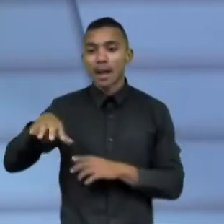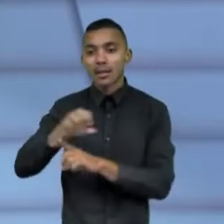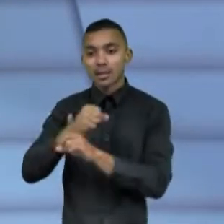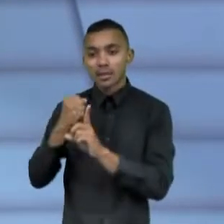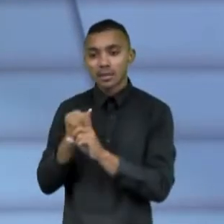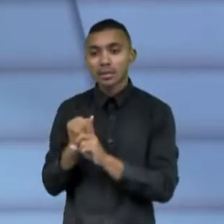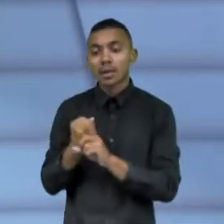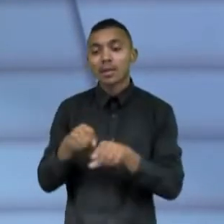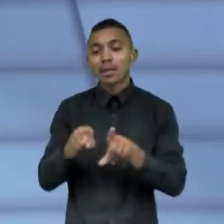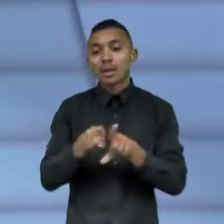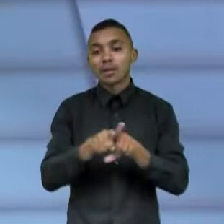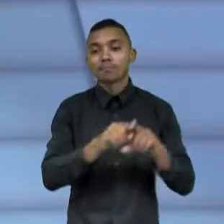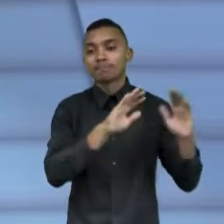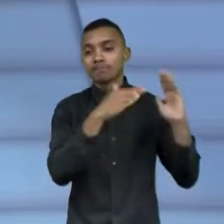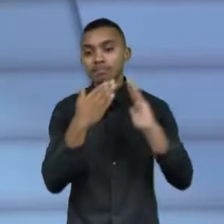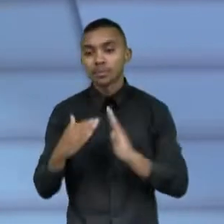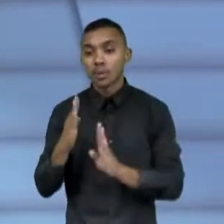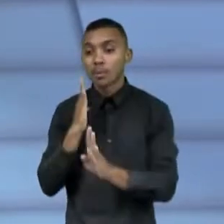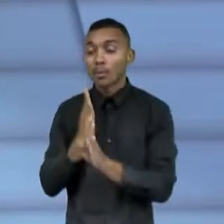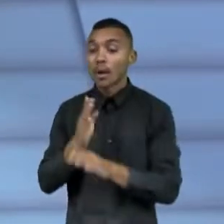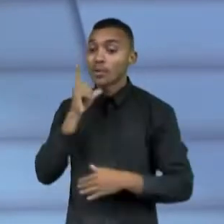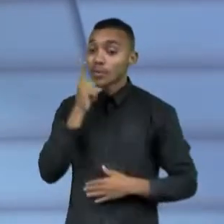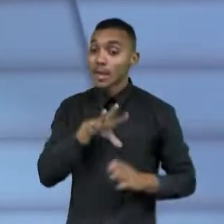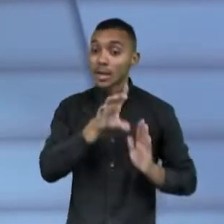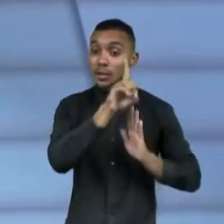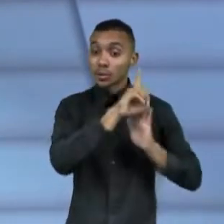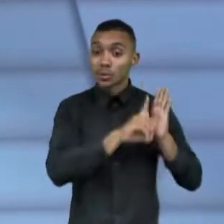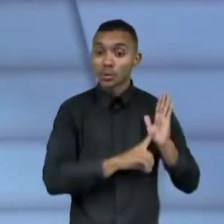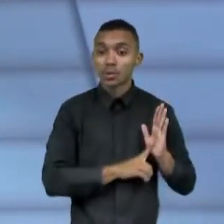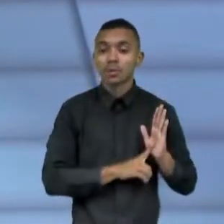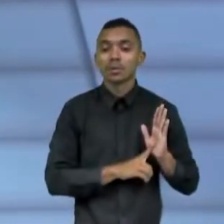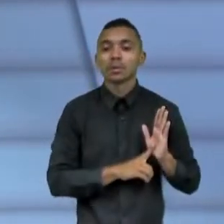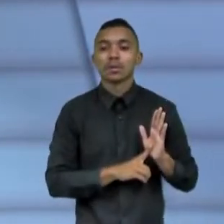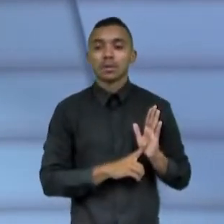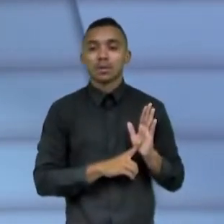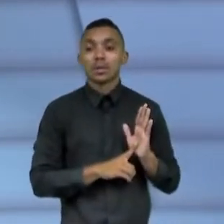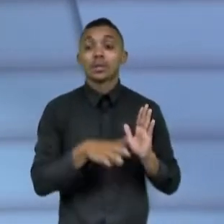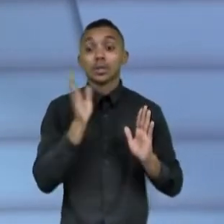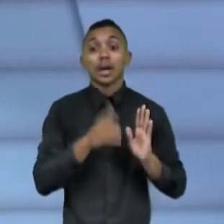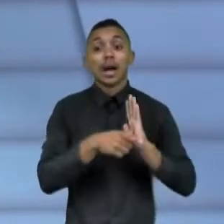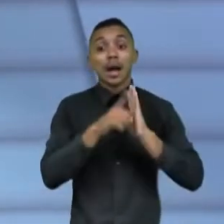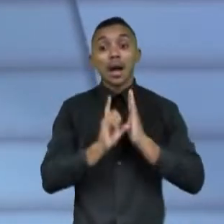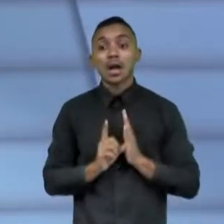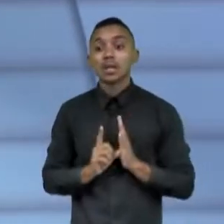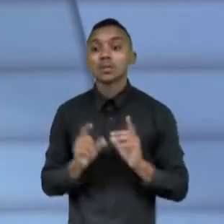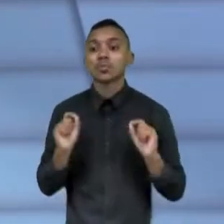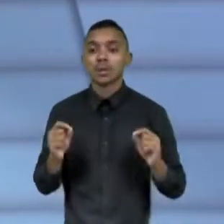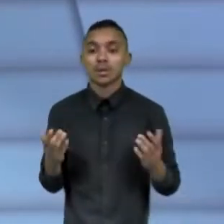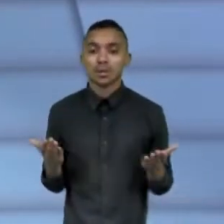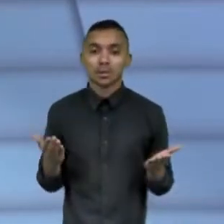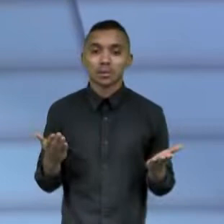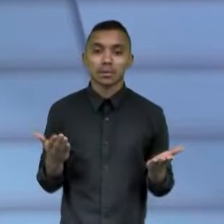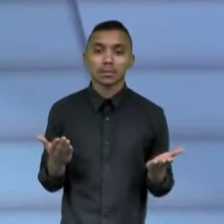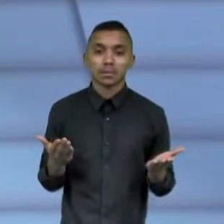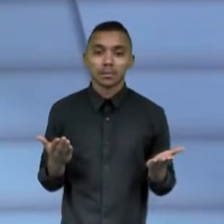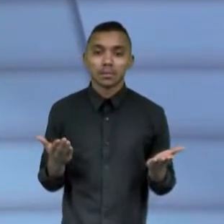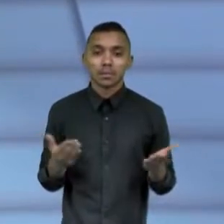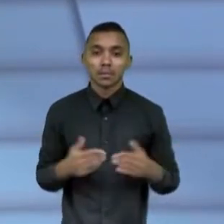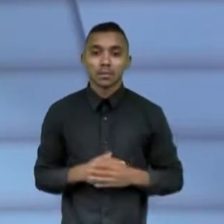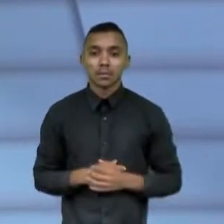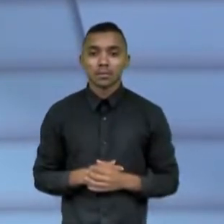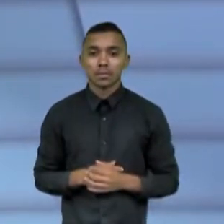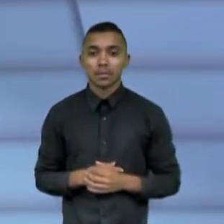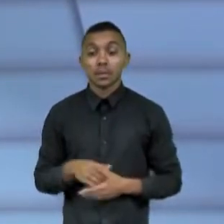organizadas, justamente para a efetivação dos direitos. Né? Nós crescemos, né? Hoje temos